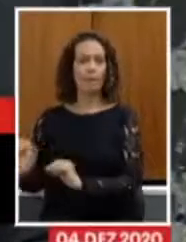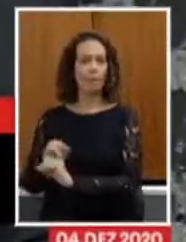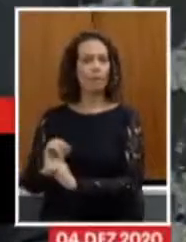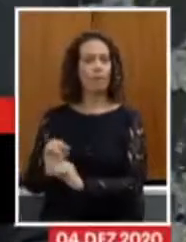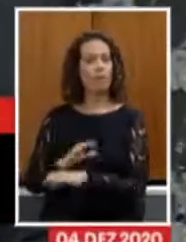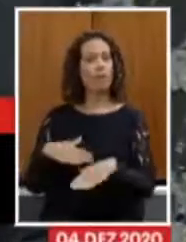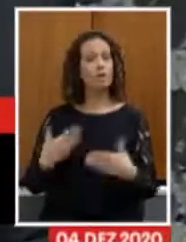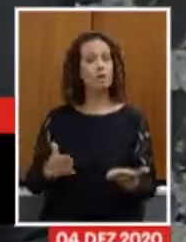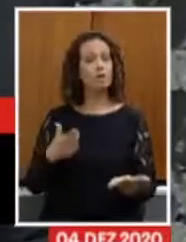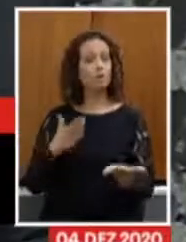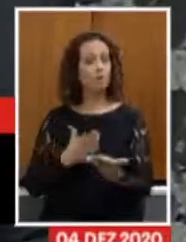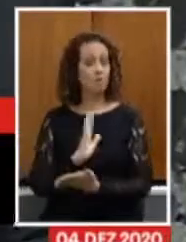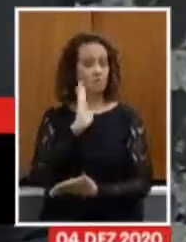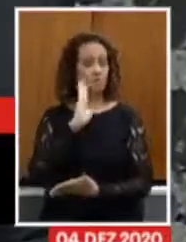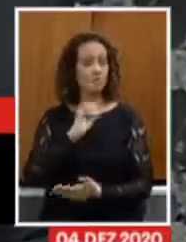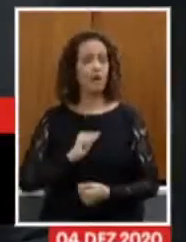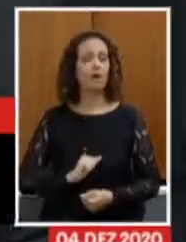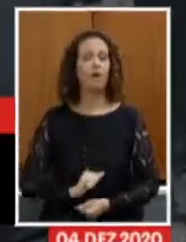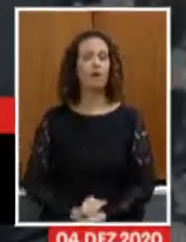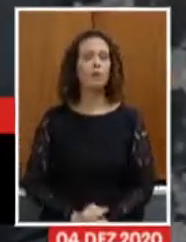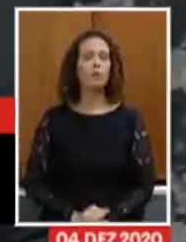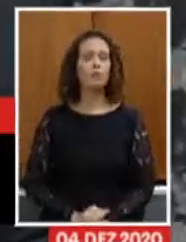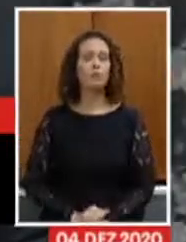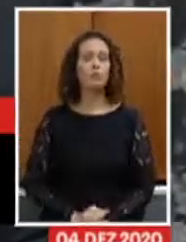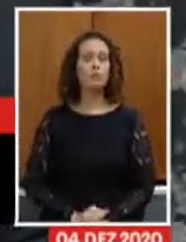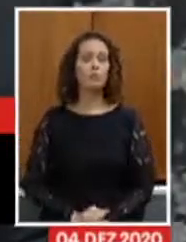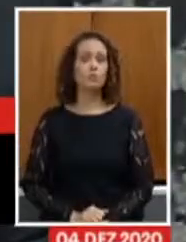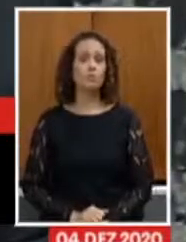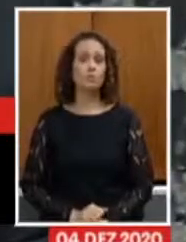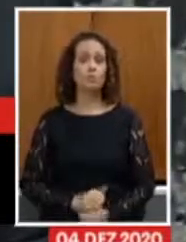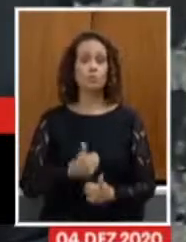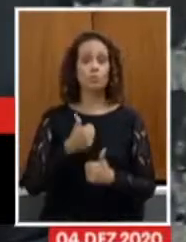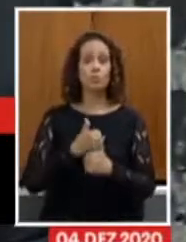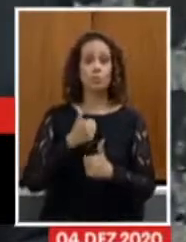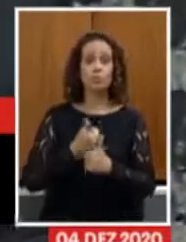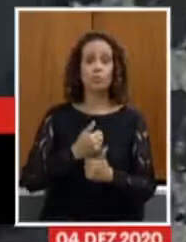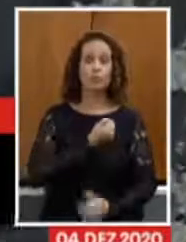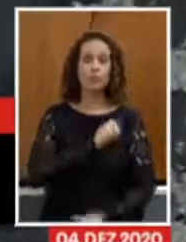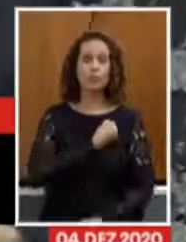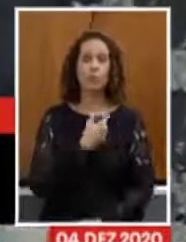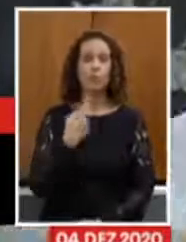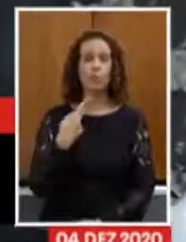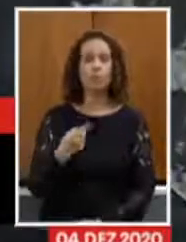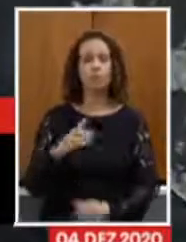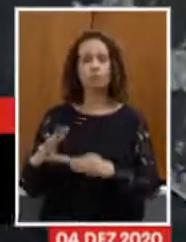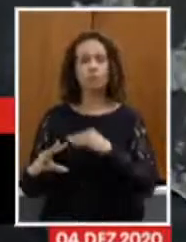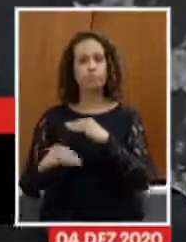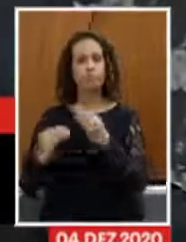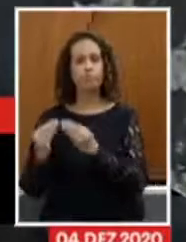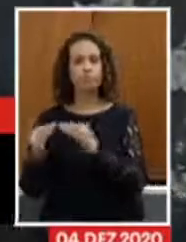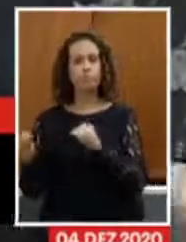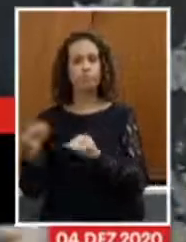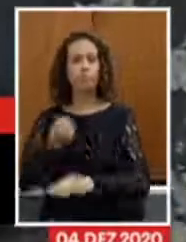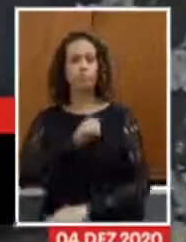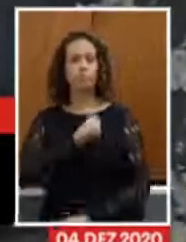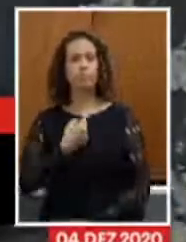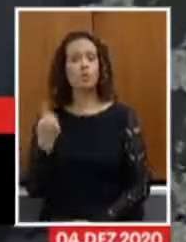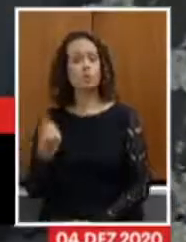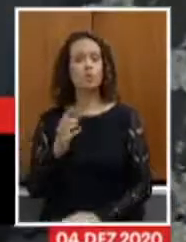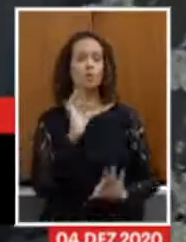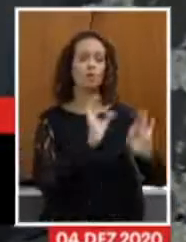substitutivo número 1. Com a aprovação do substitutivo número 1, ficam prejudicados a emenda número 1 e o projeto